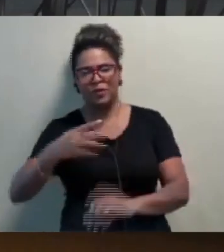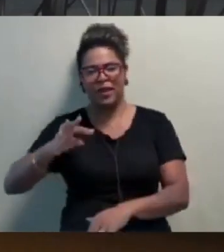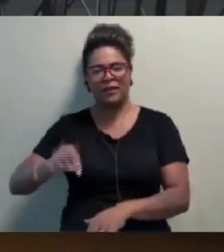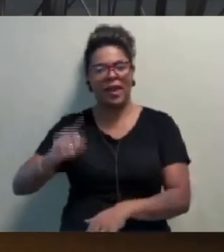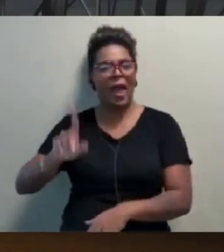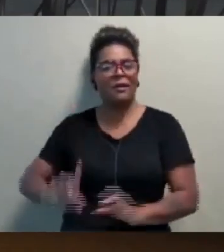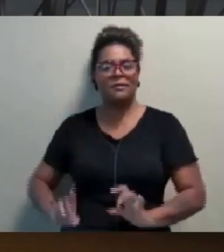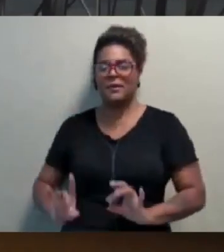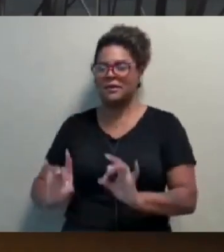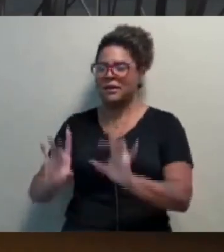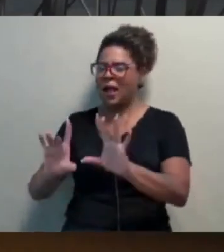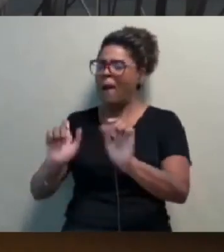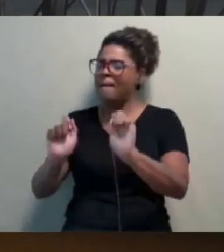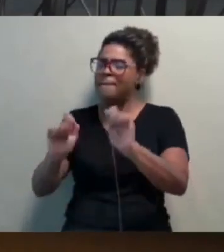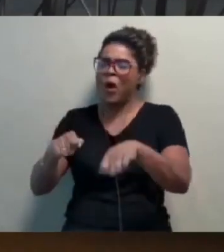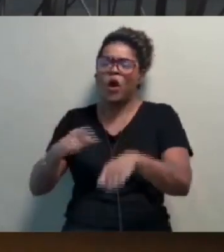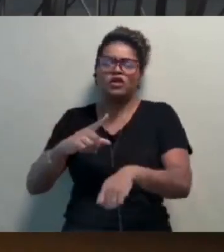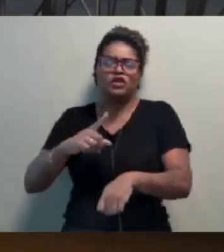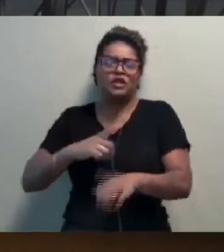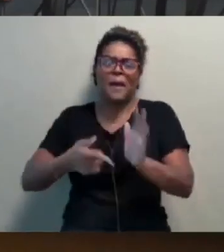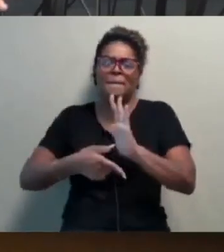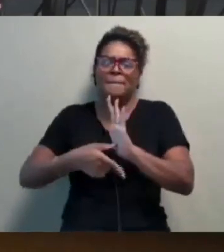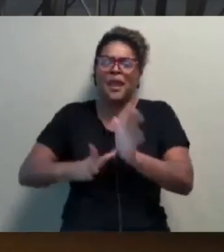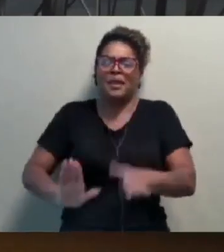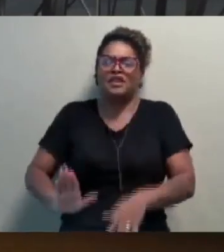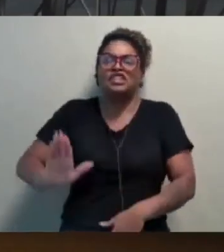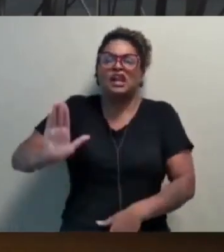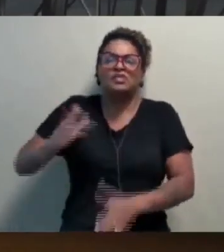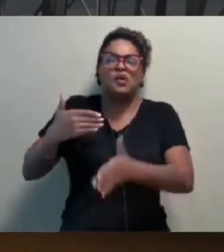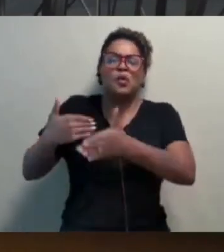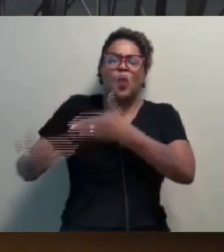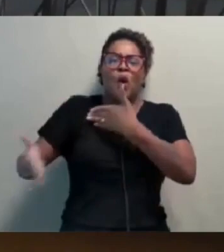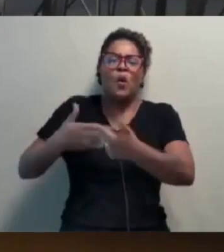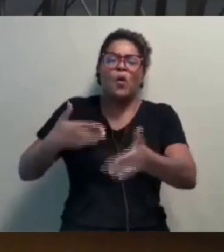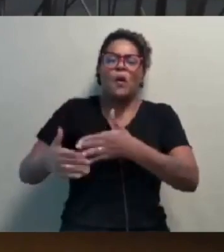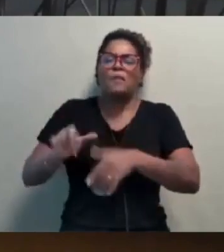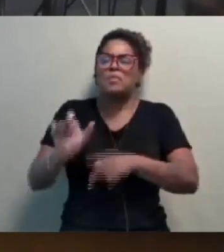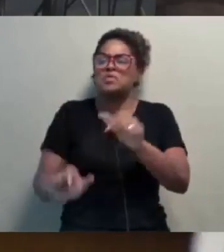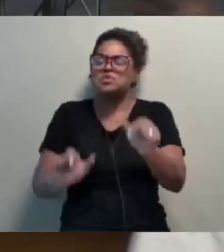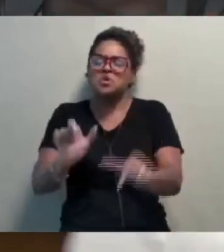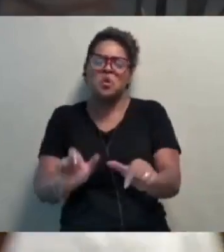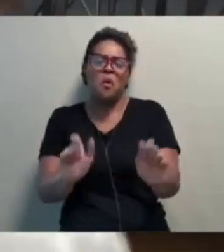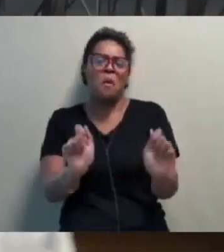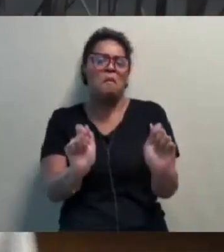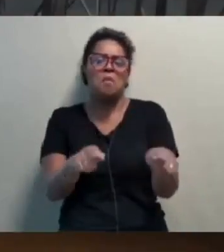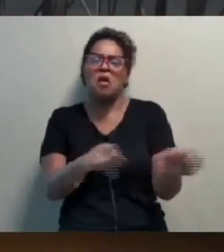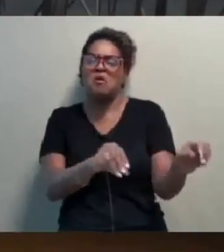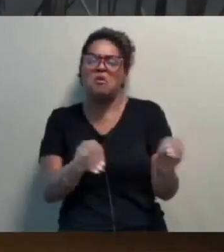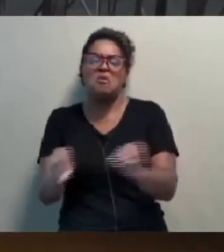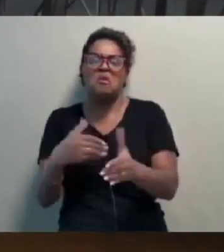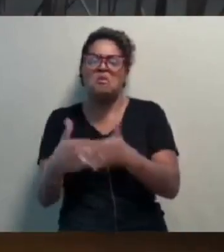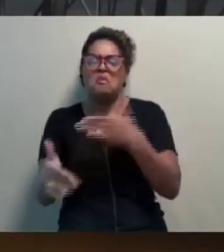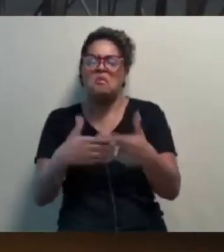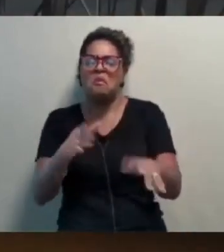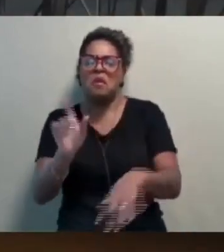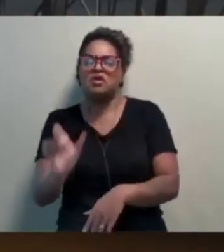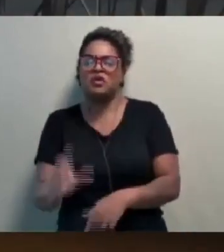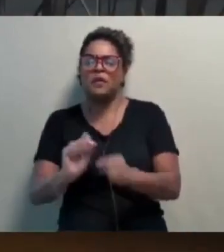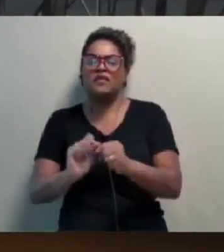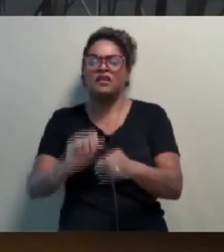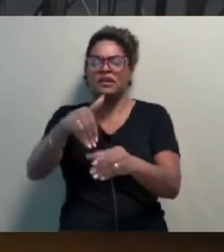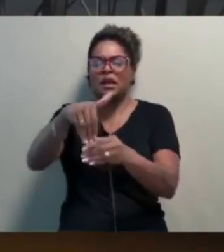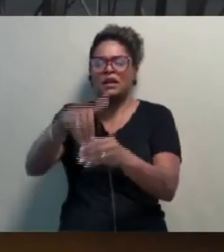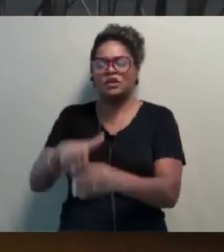pré-candidatura de quem quiser. Pode colocar quem for para participar das eleições. Mas tem que fazer